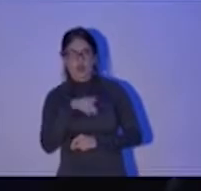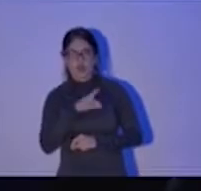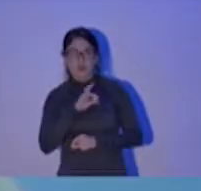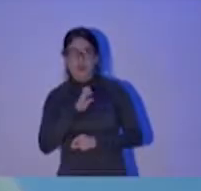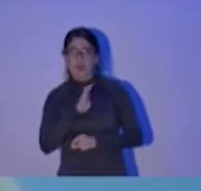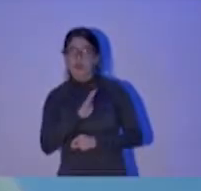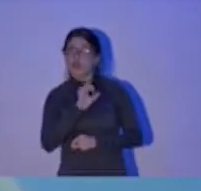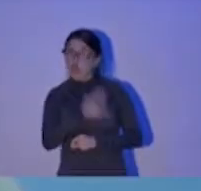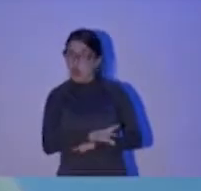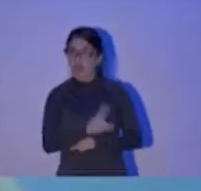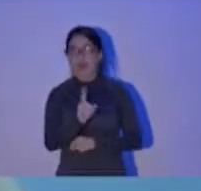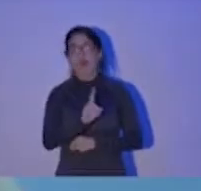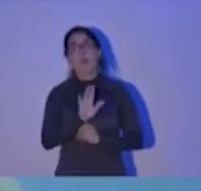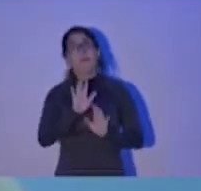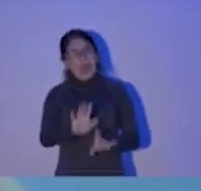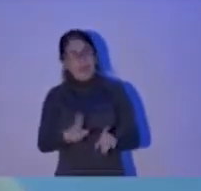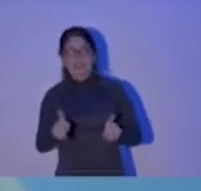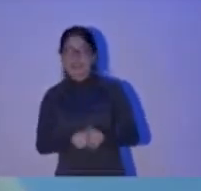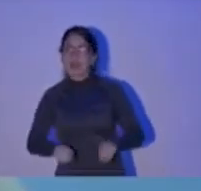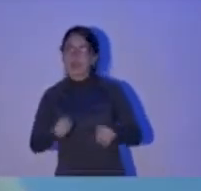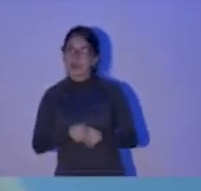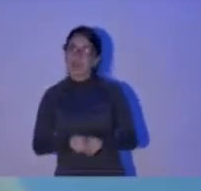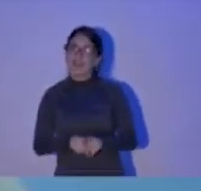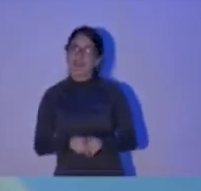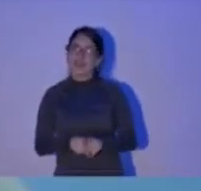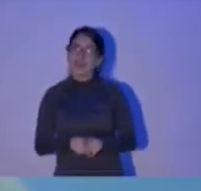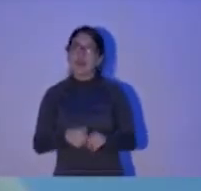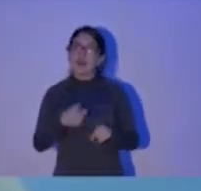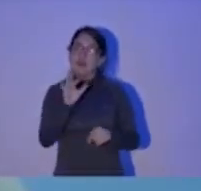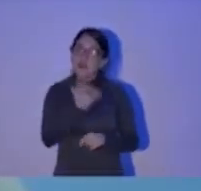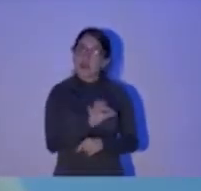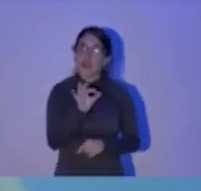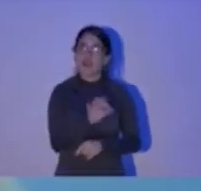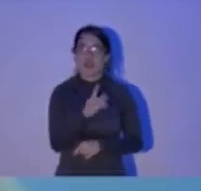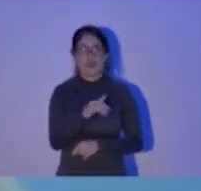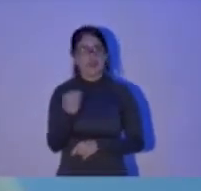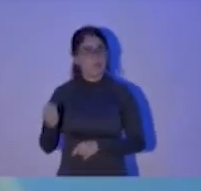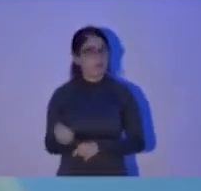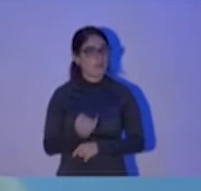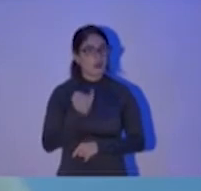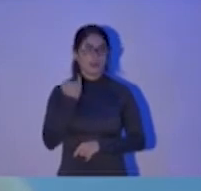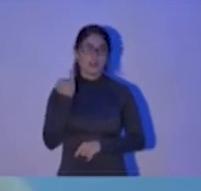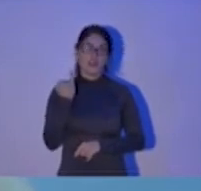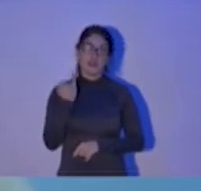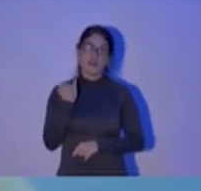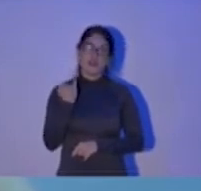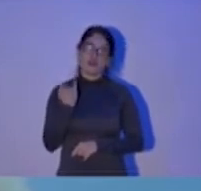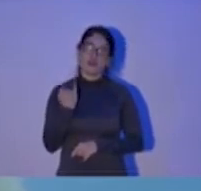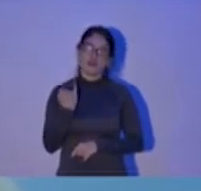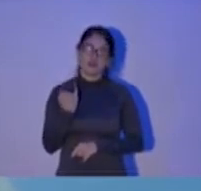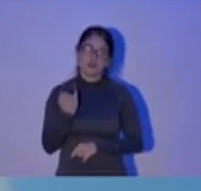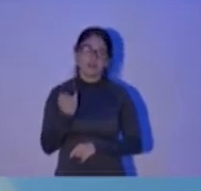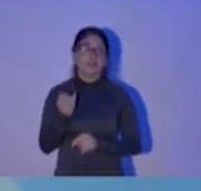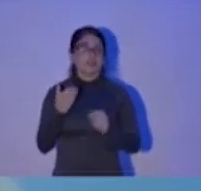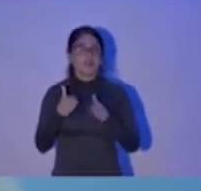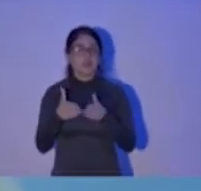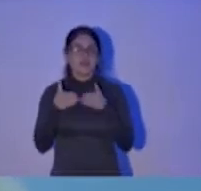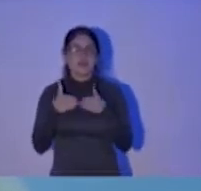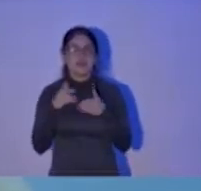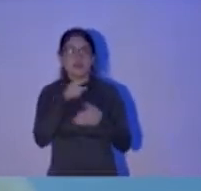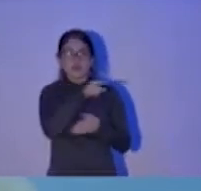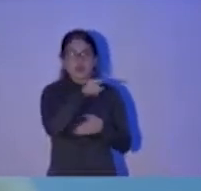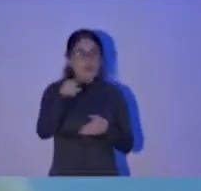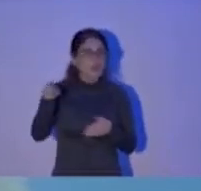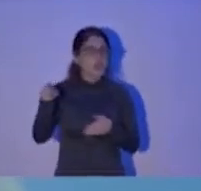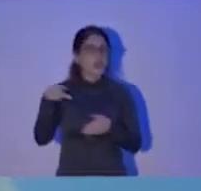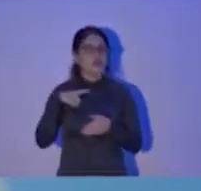também percentual. O percentual é fundamental nessa conversa. E aí eu faço um apelo para que todos que defendem a